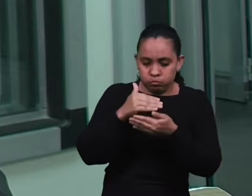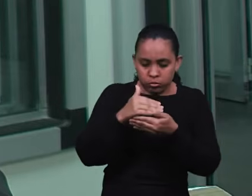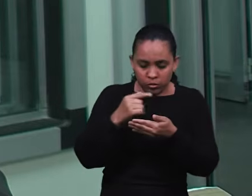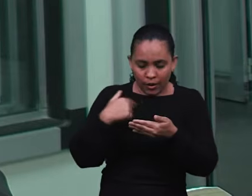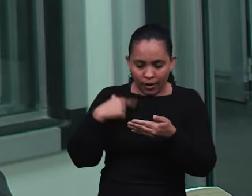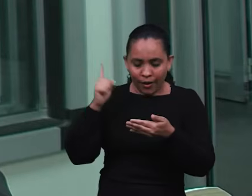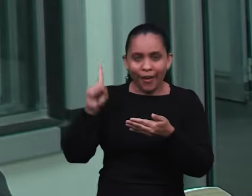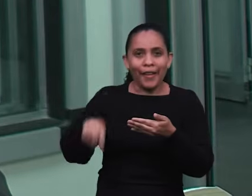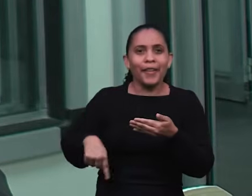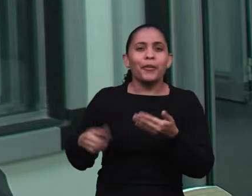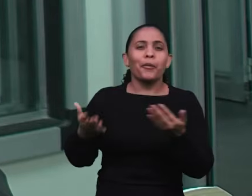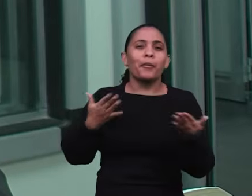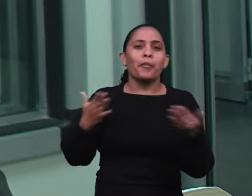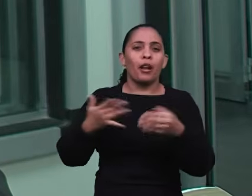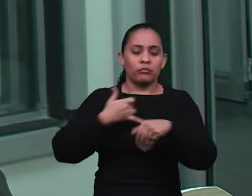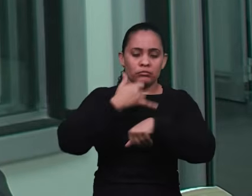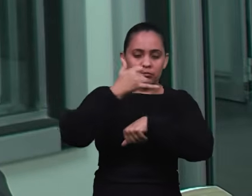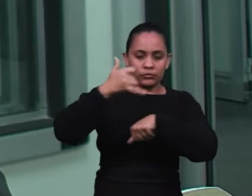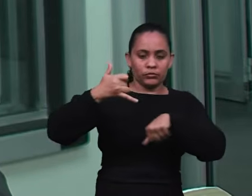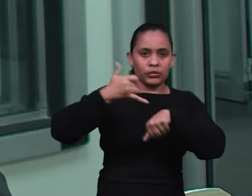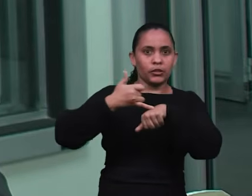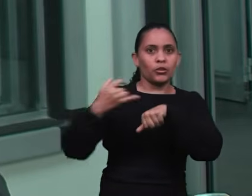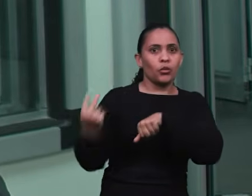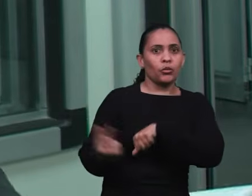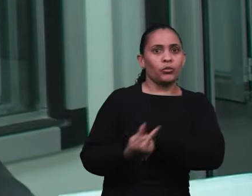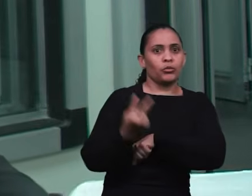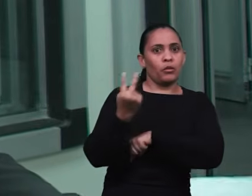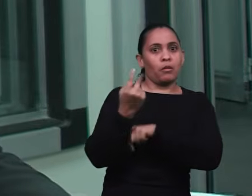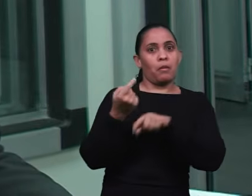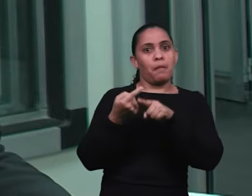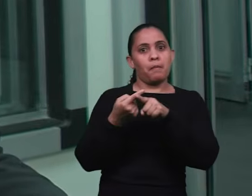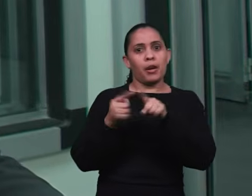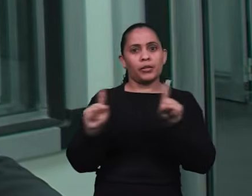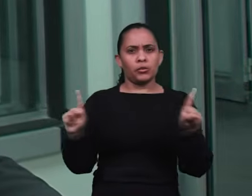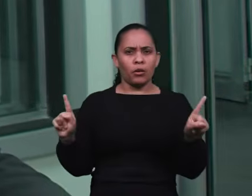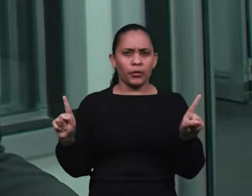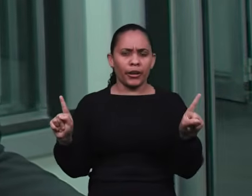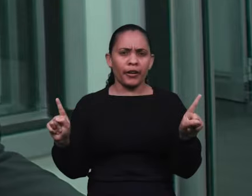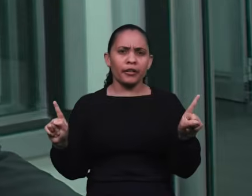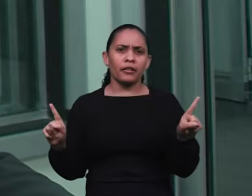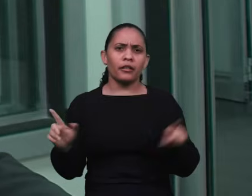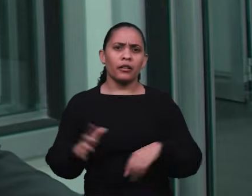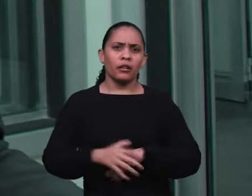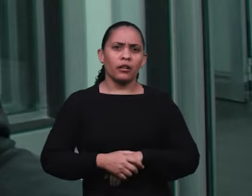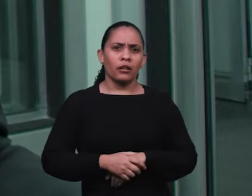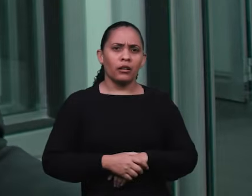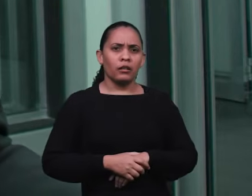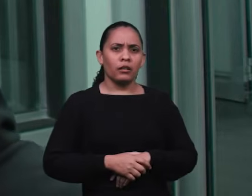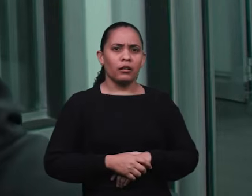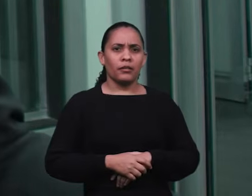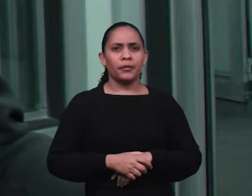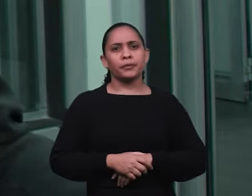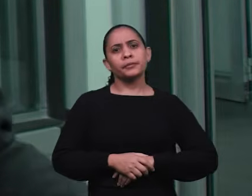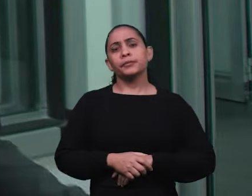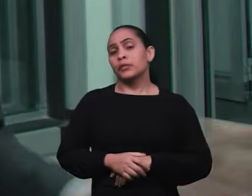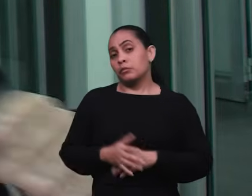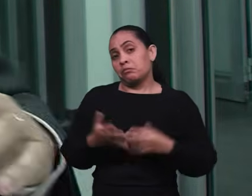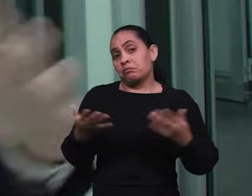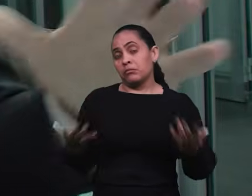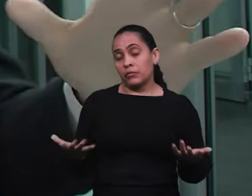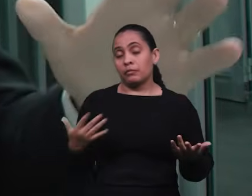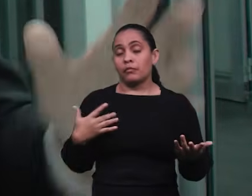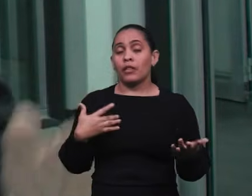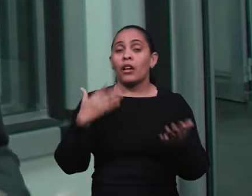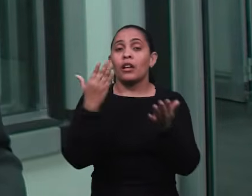azeite há na casa do sábio, mas o homem insensato devora. Se aqui que não tem um planejamento, devora as coisas, o dia